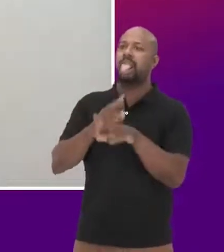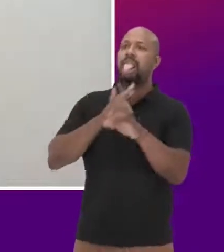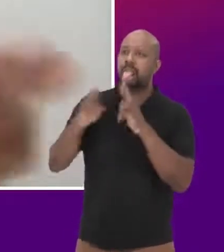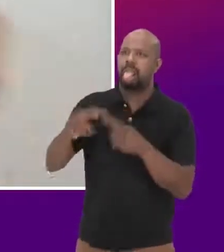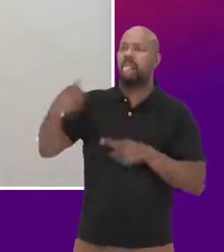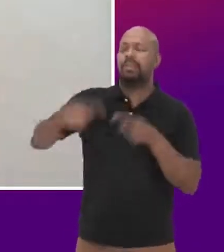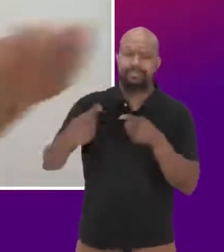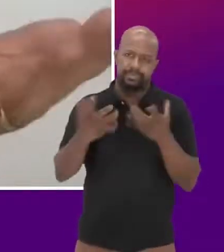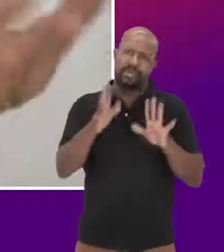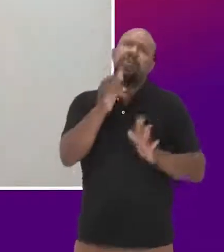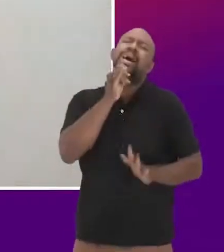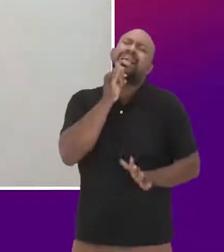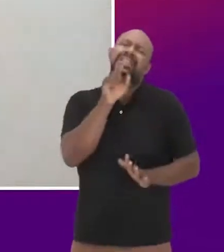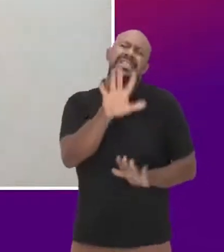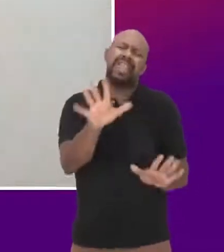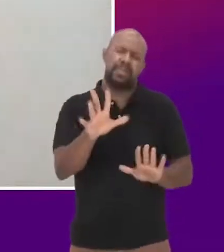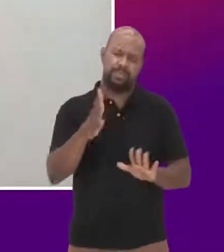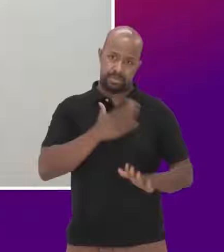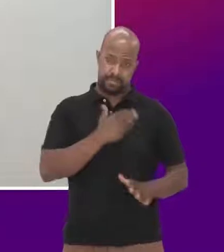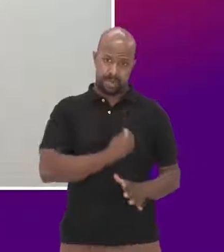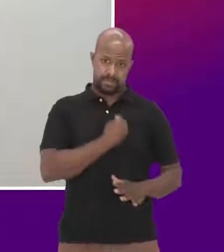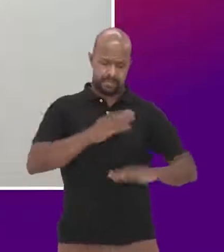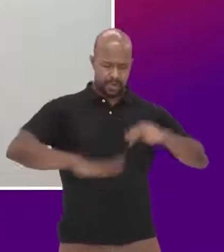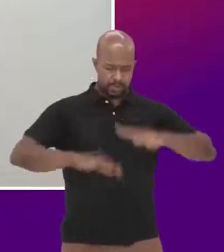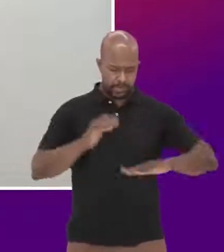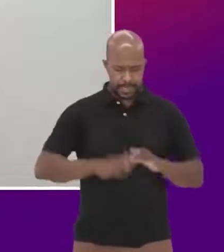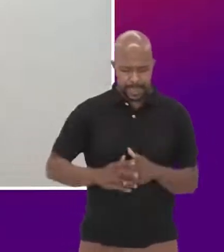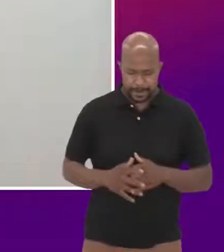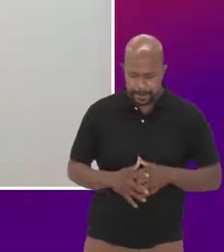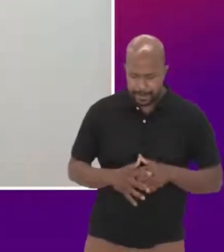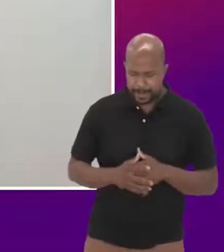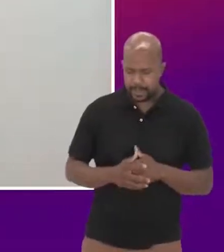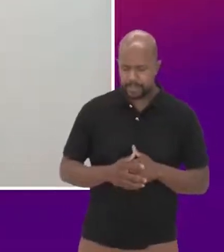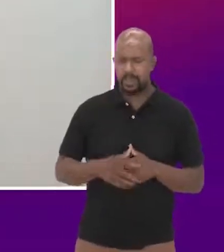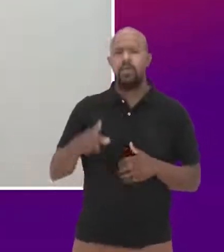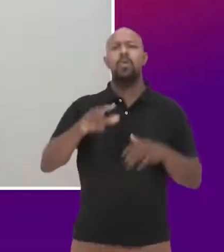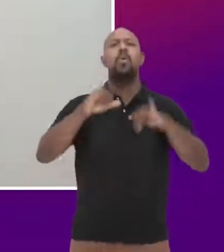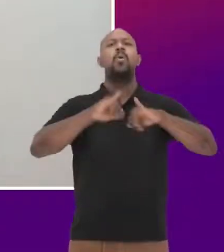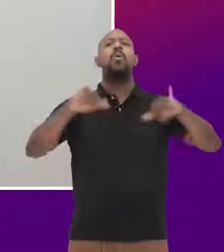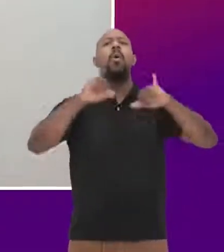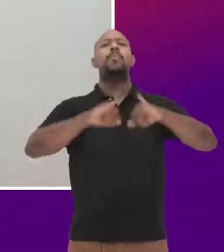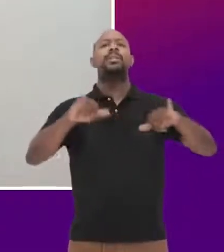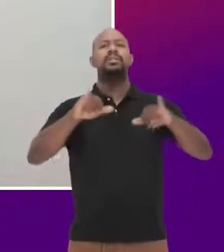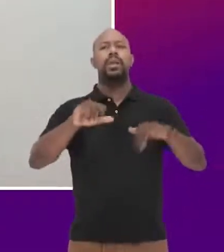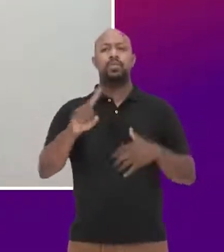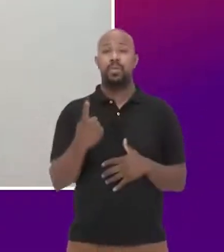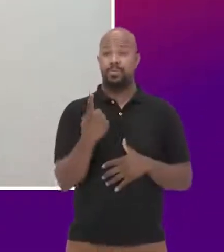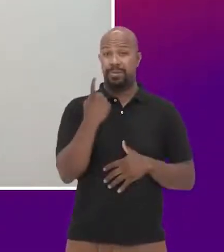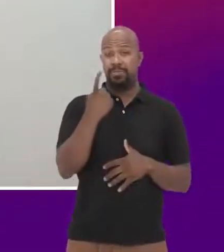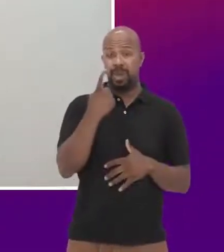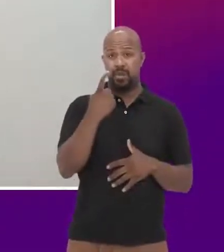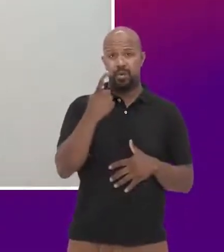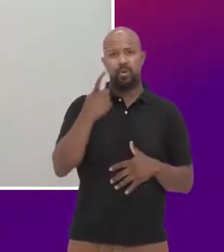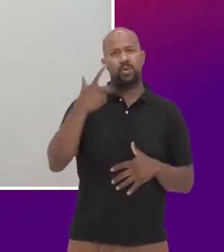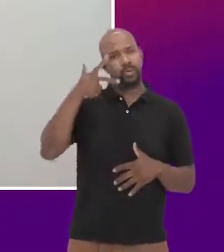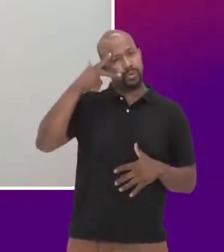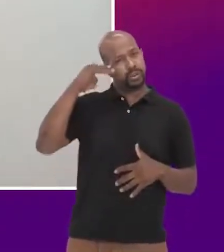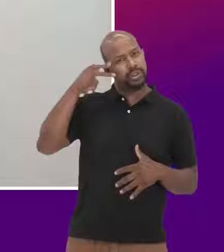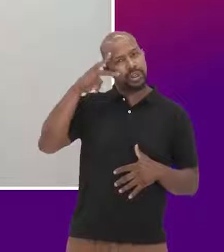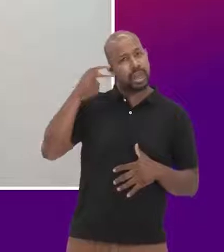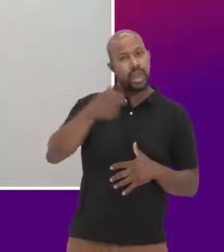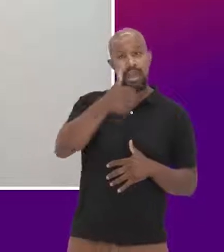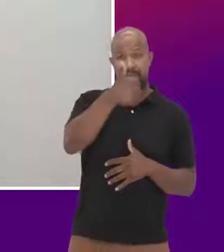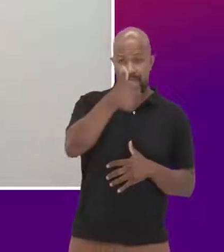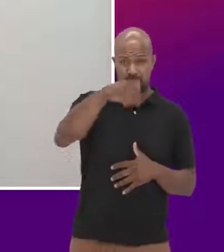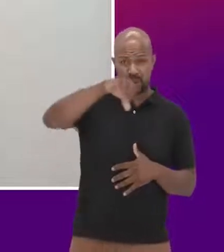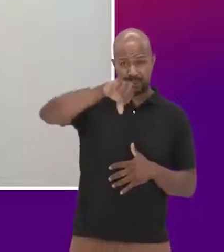dar um exemplo da minha vida profissional. O comercial do primeiro sutiã, feito em